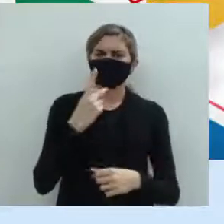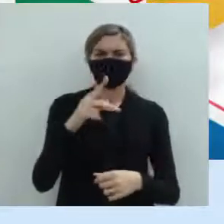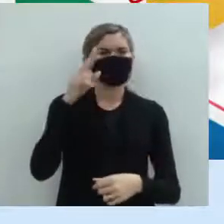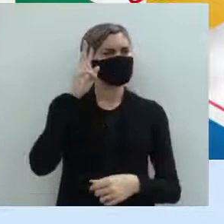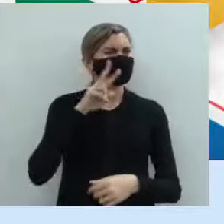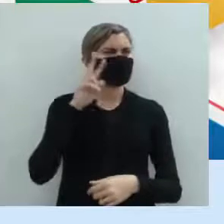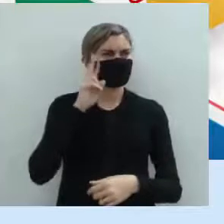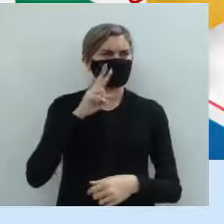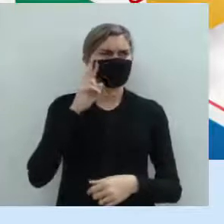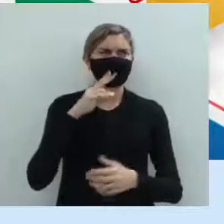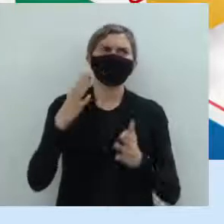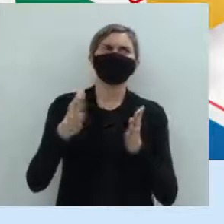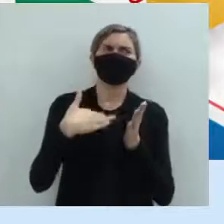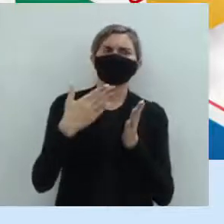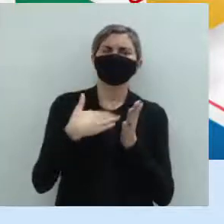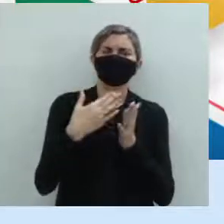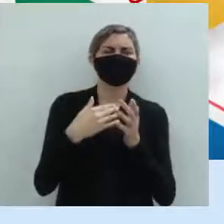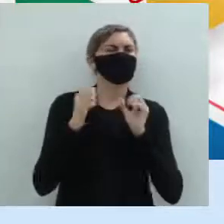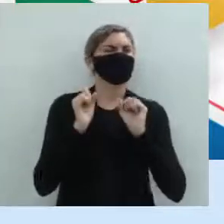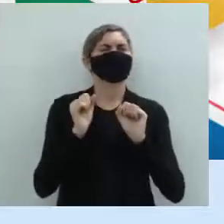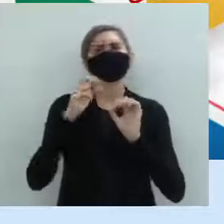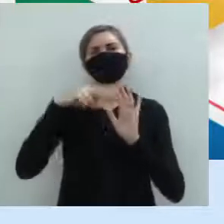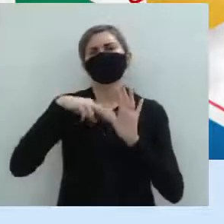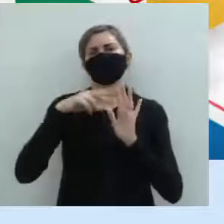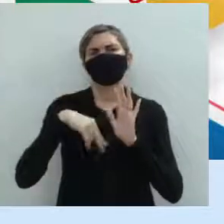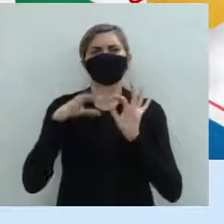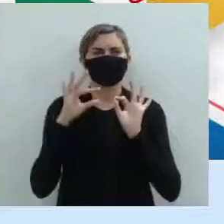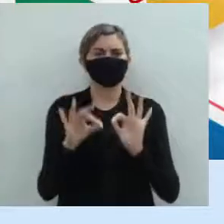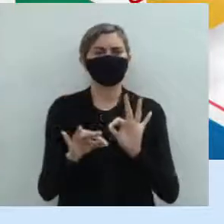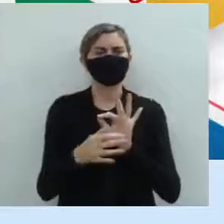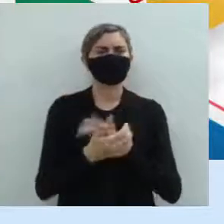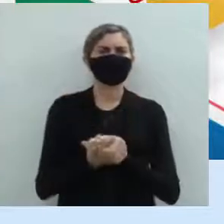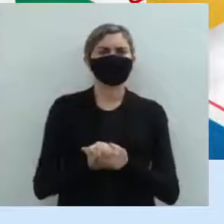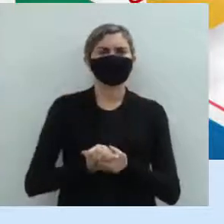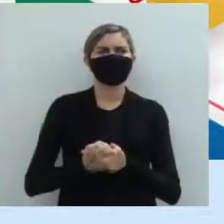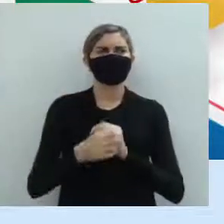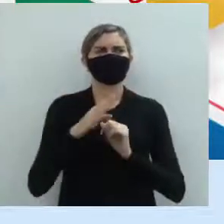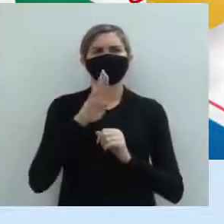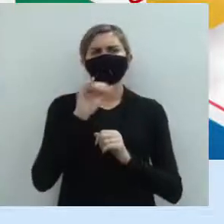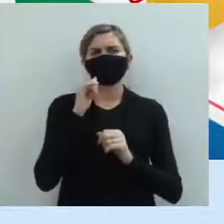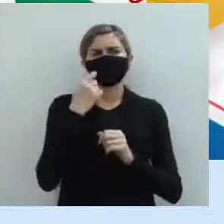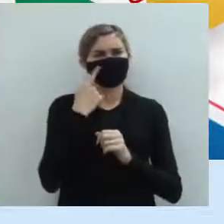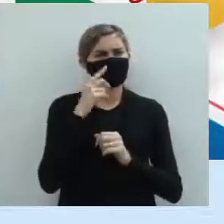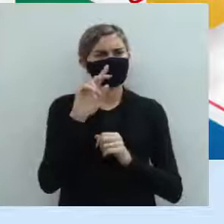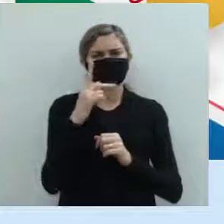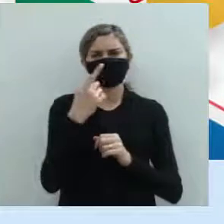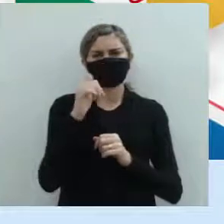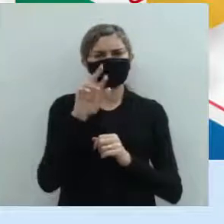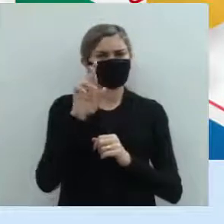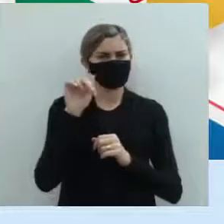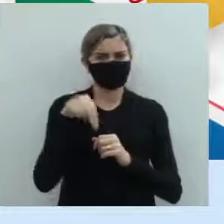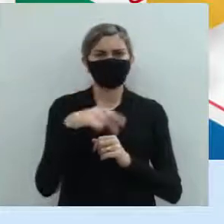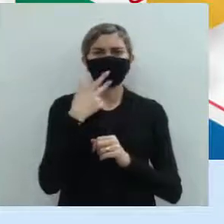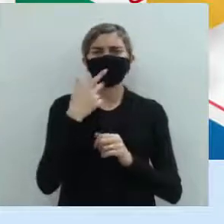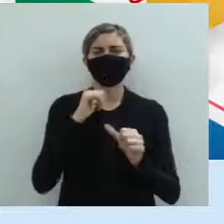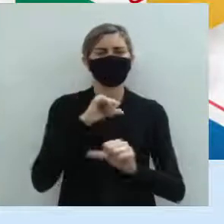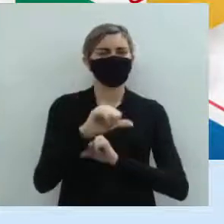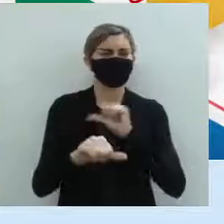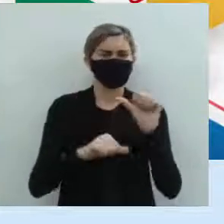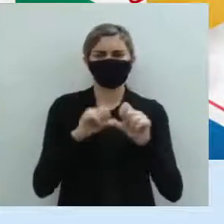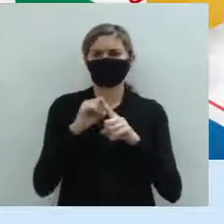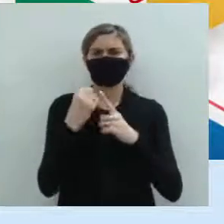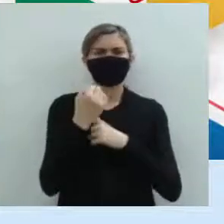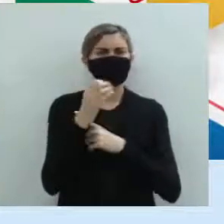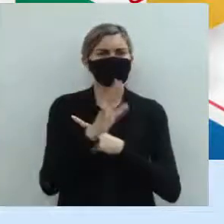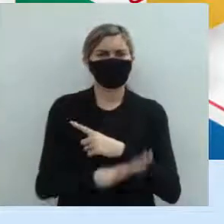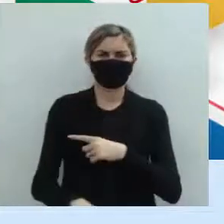né? Conhecer esse livro e poder ler, tá certo? E o Byung-Chul Han, ele diz que a mudança de uma